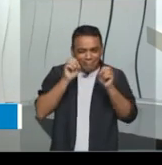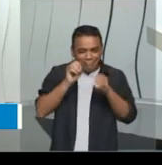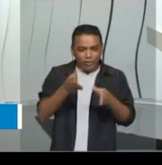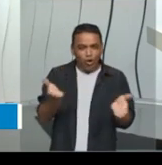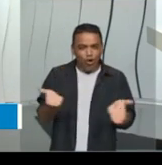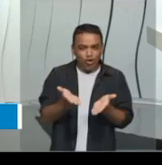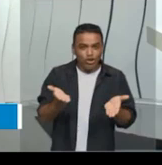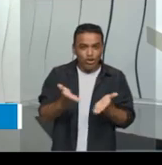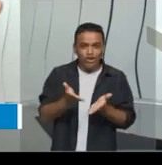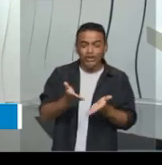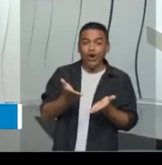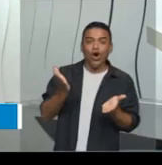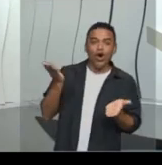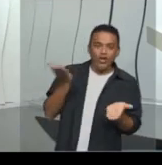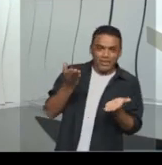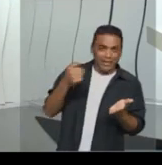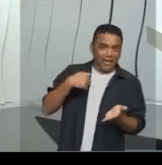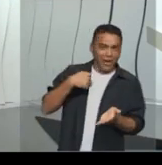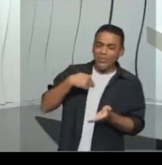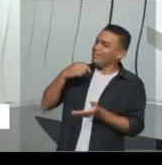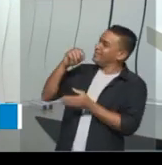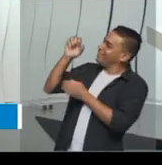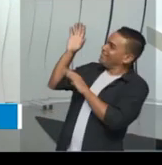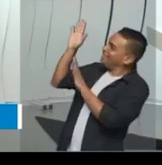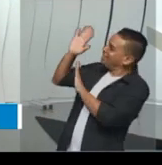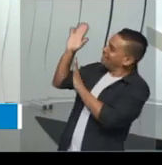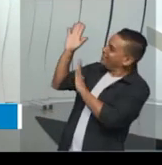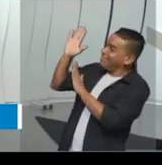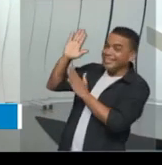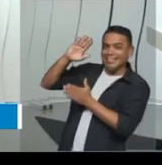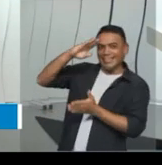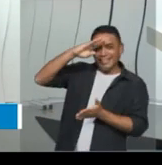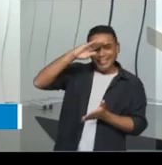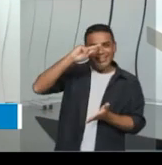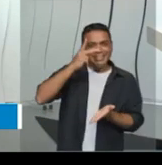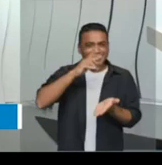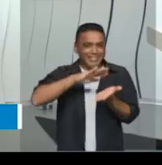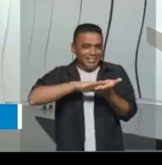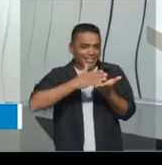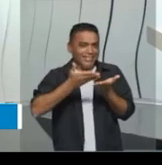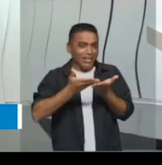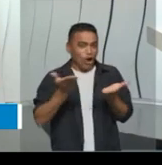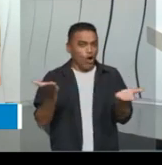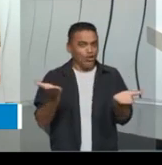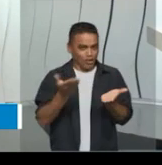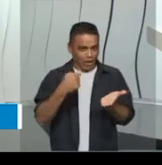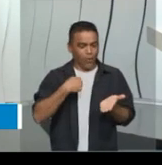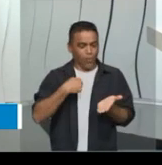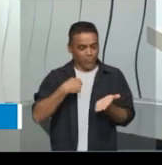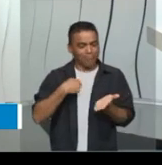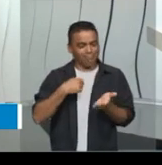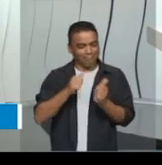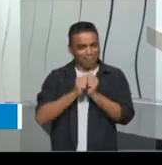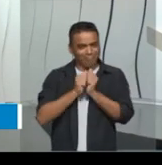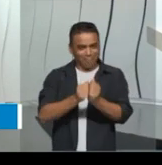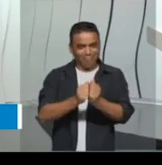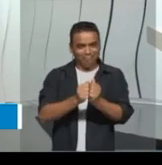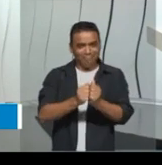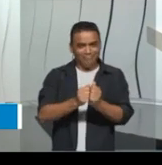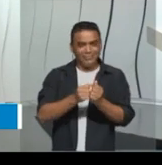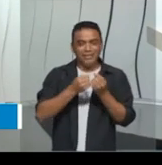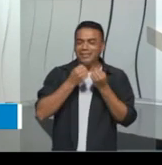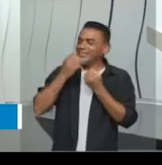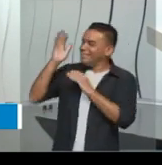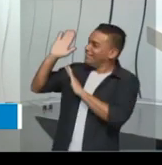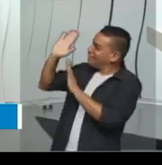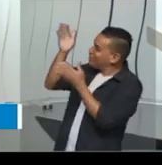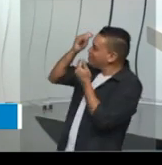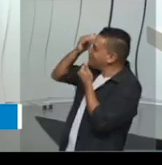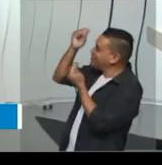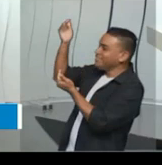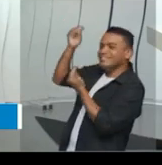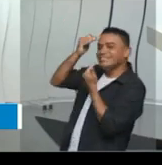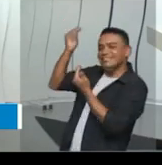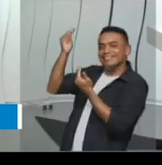aqui conosco é o Hermes, que será o nosso intérprete de hoje. Bem-vindo,